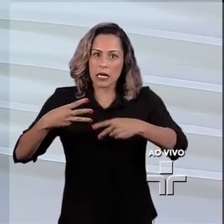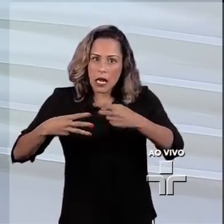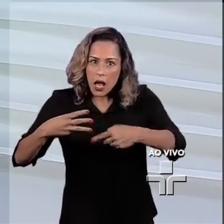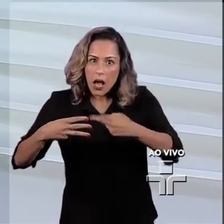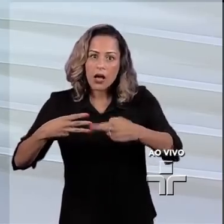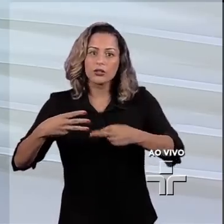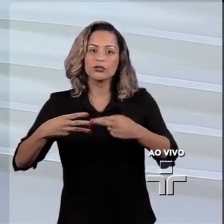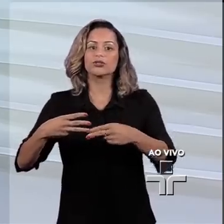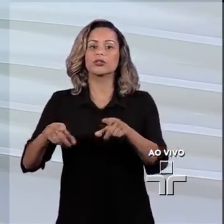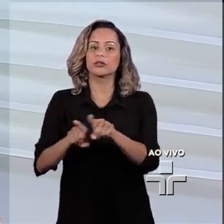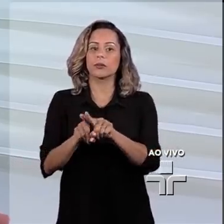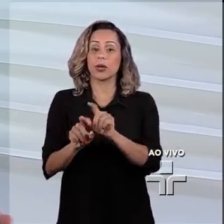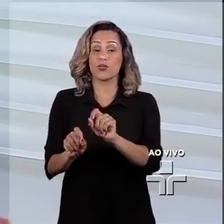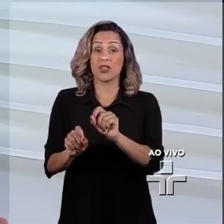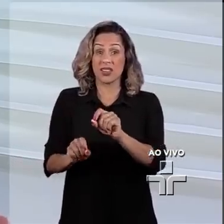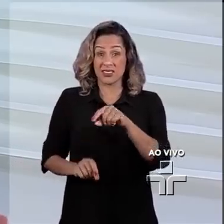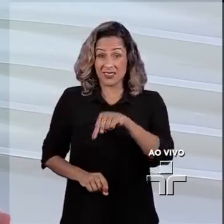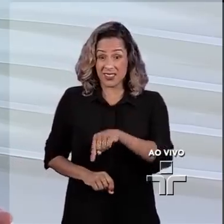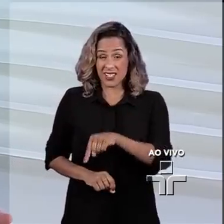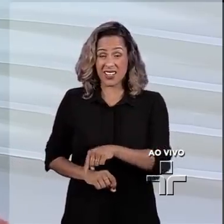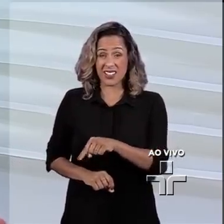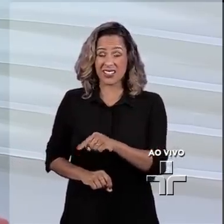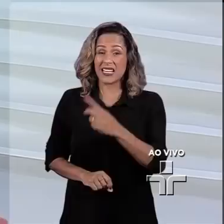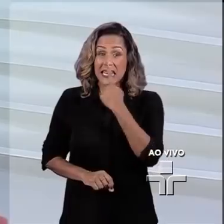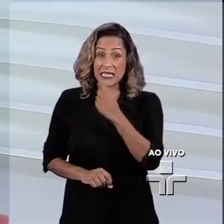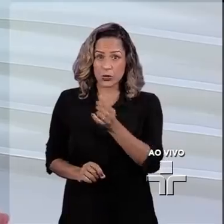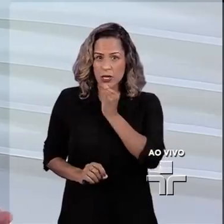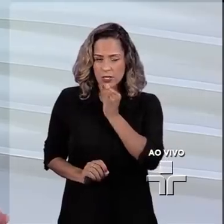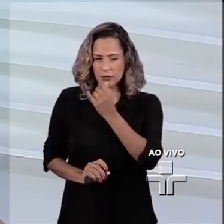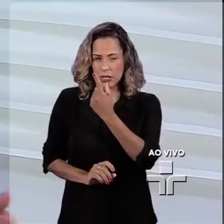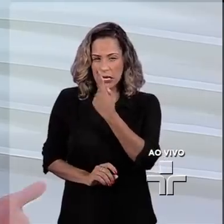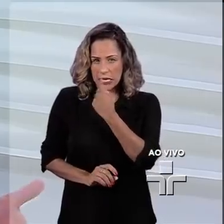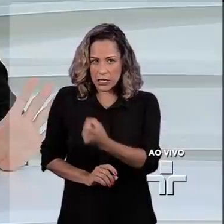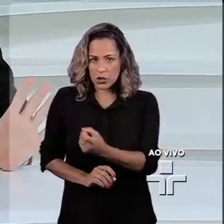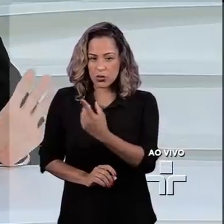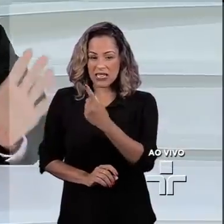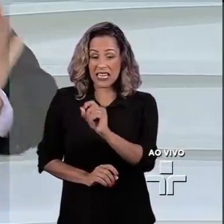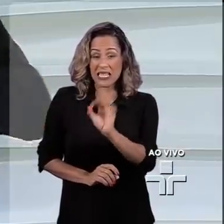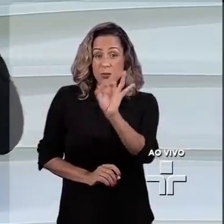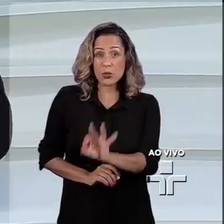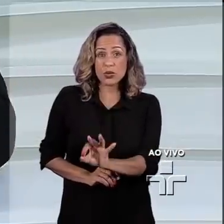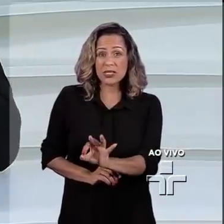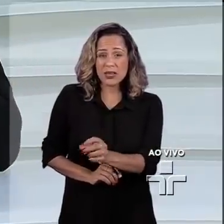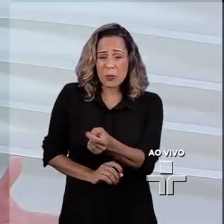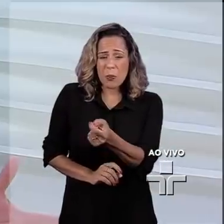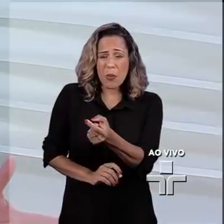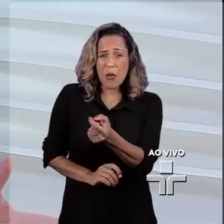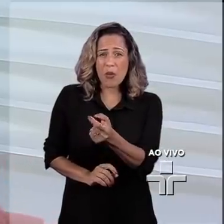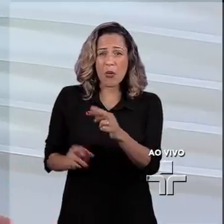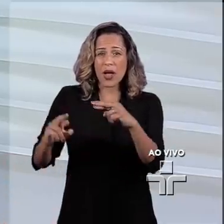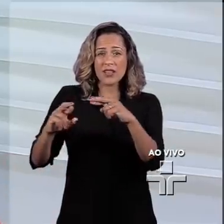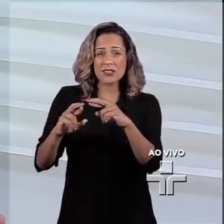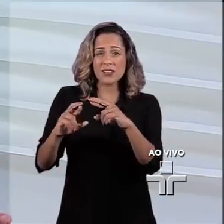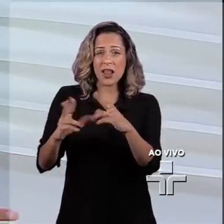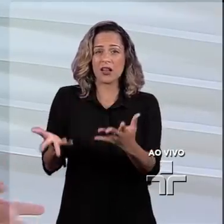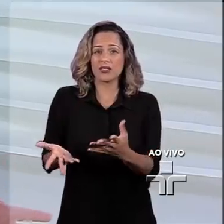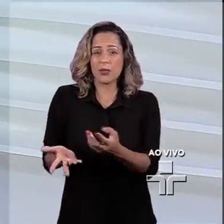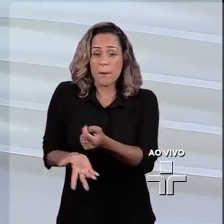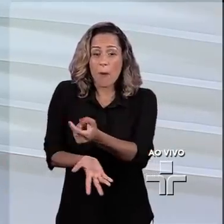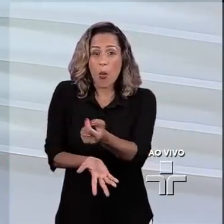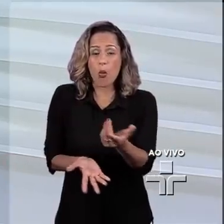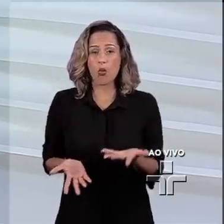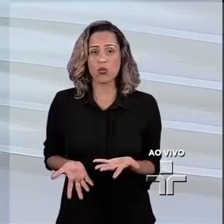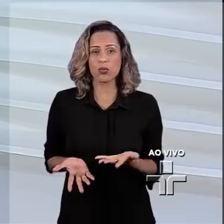É um número absurdo, inaceitável. É culpa da prefeitura, né? É inaceitável. As duas coisas, né? Acho que é